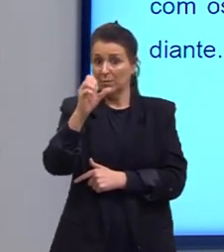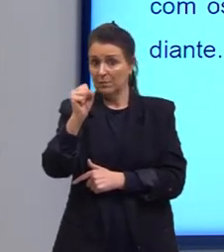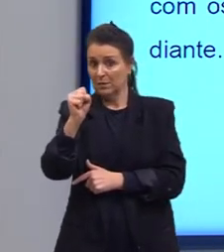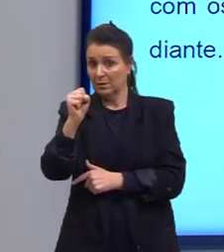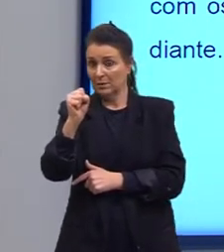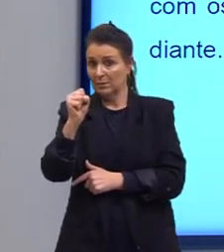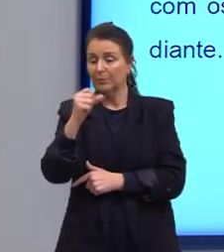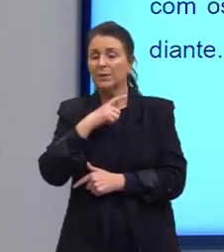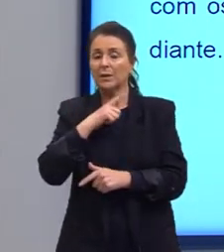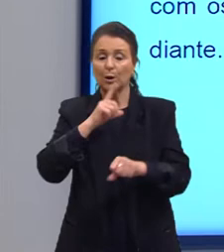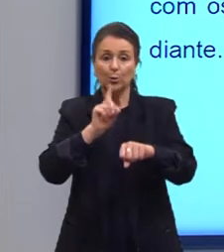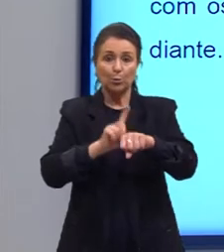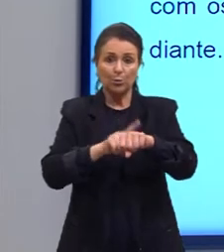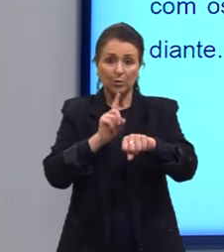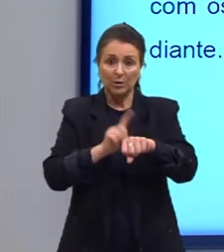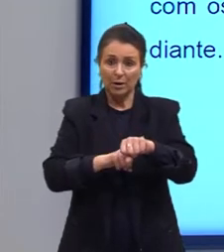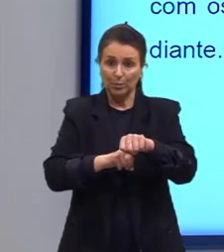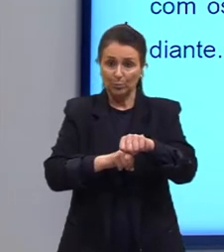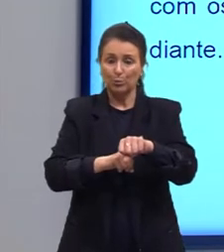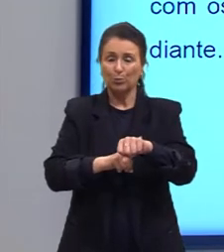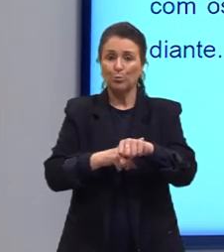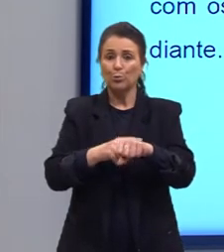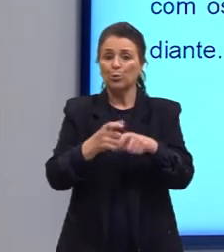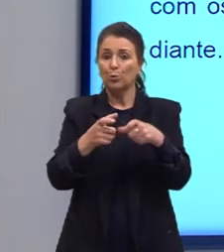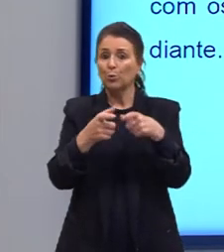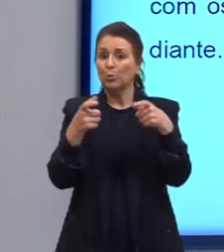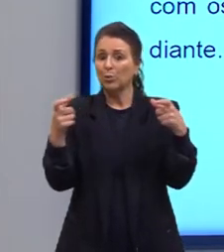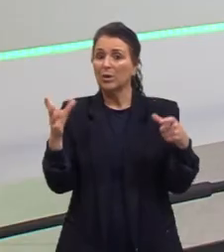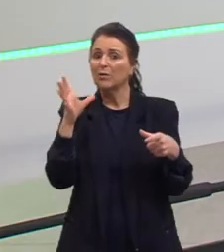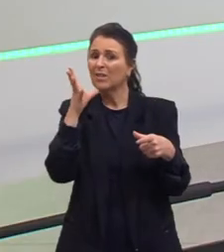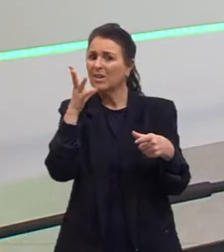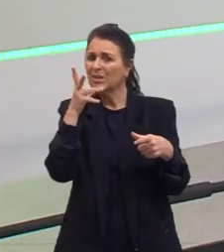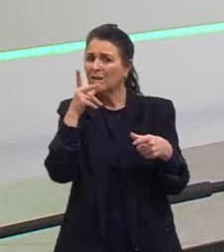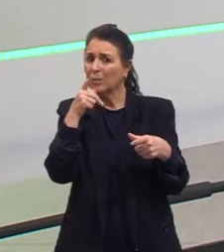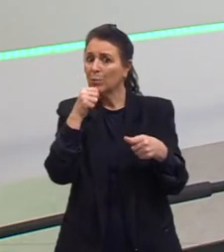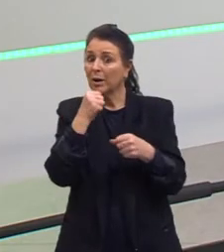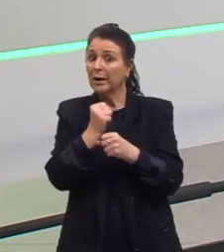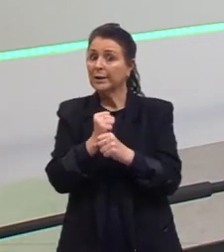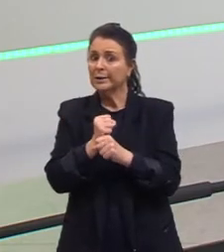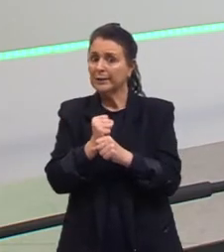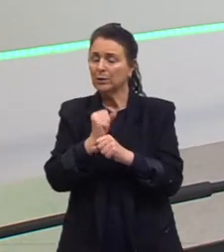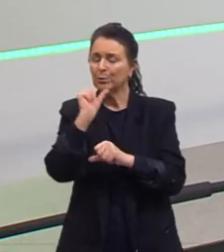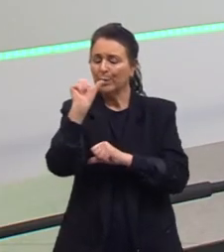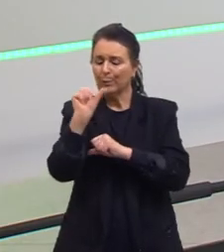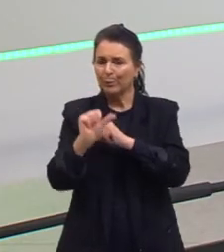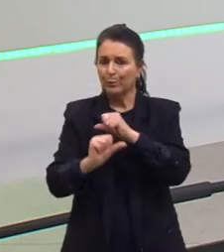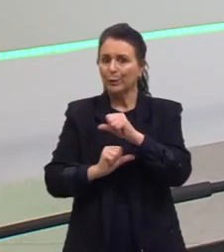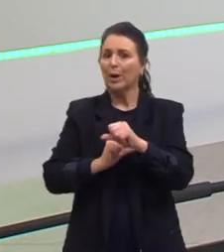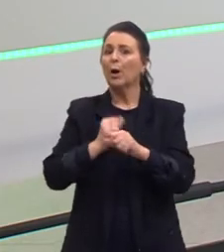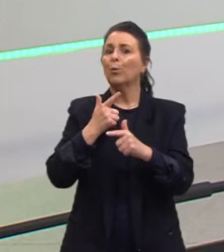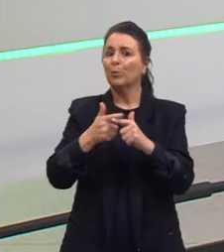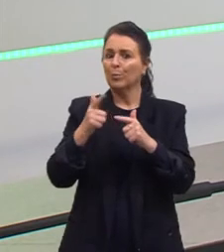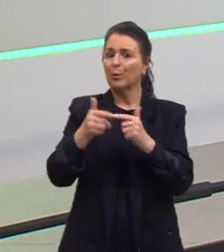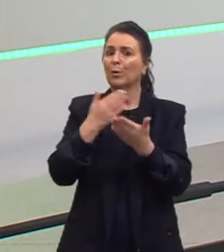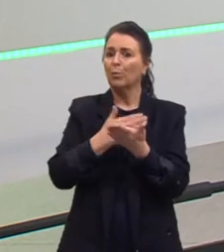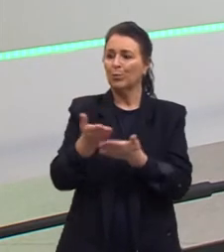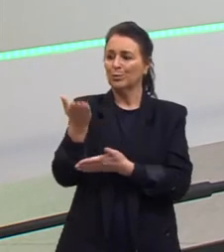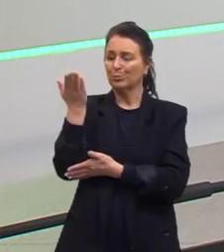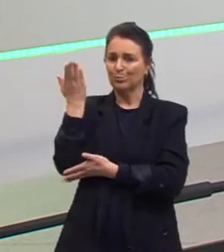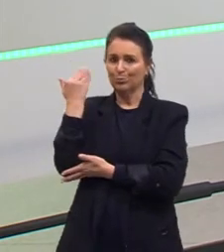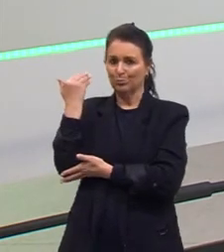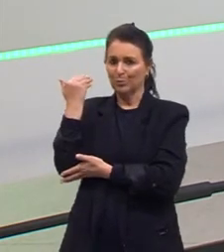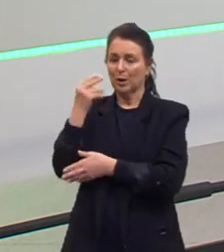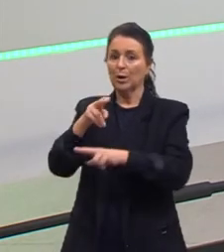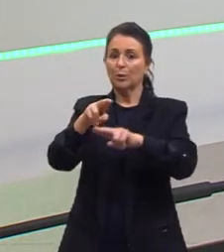um ciclo de vida muito grande então vai demorar muitos anos para conseguir reverter esse problema então por isso